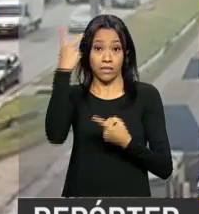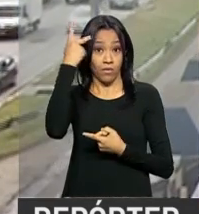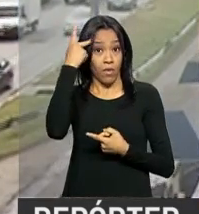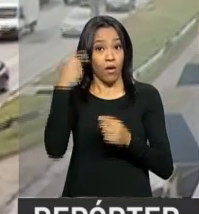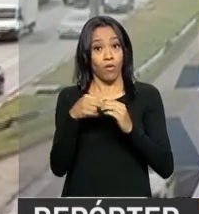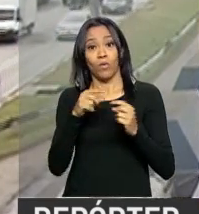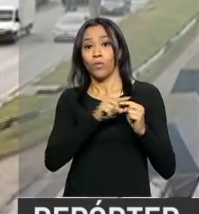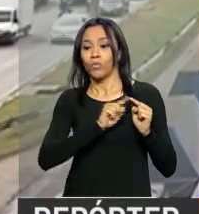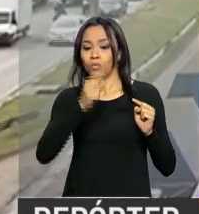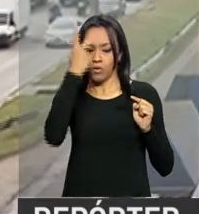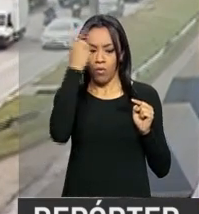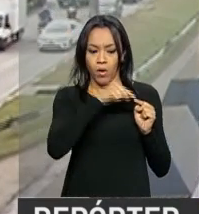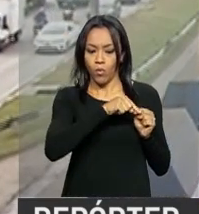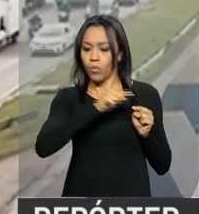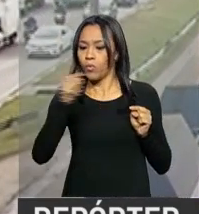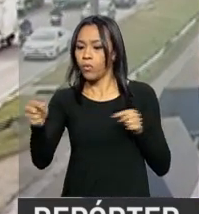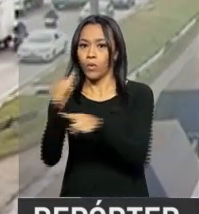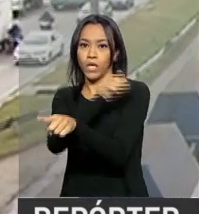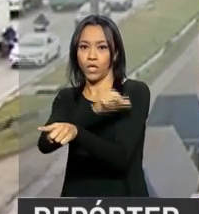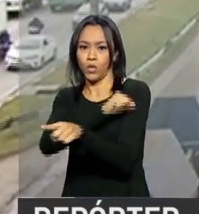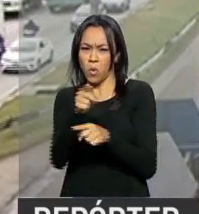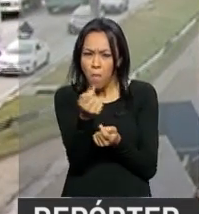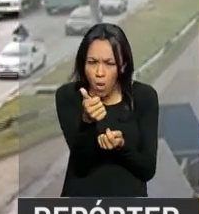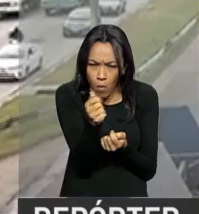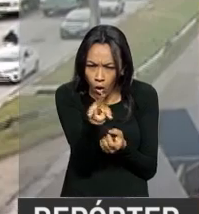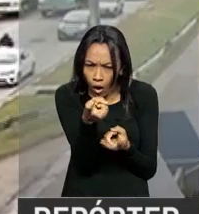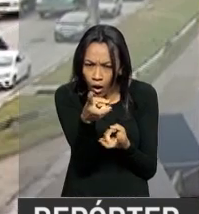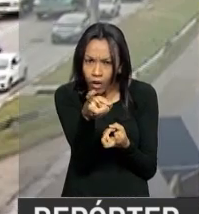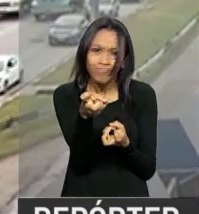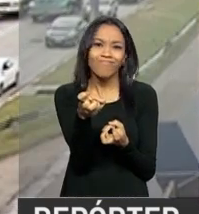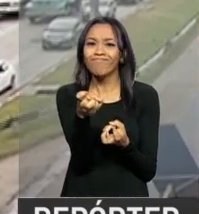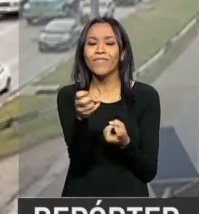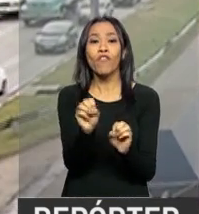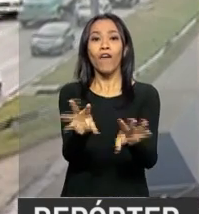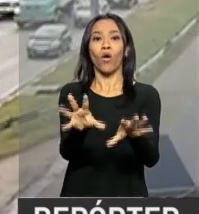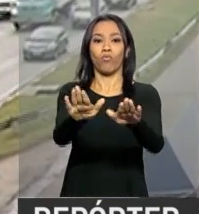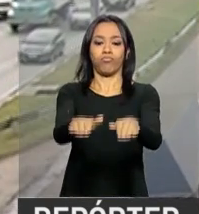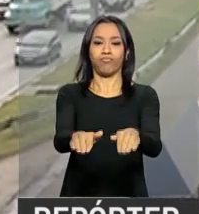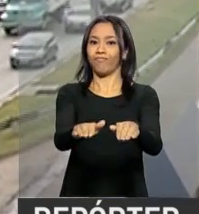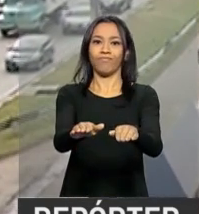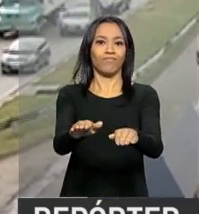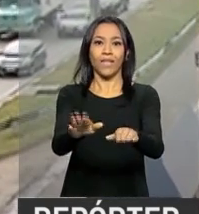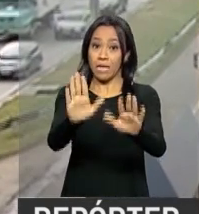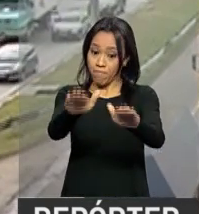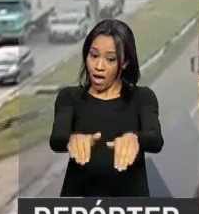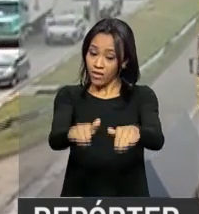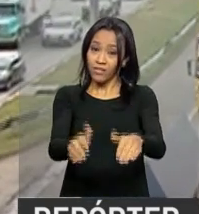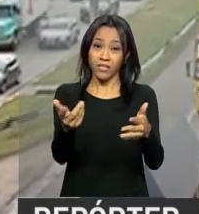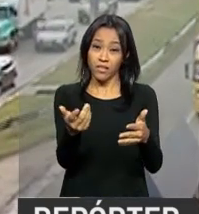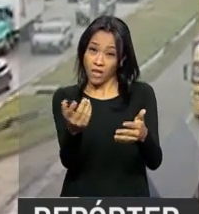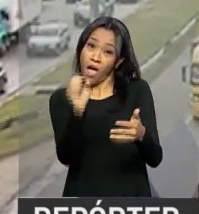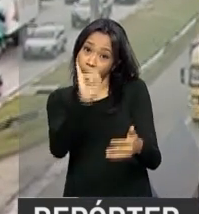São Paulo ao Rio de Janeiro. E o que a gente percebe é que poucos veículos trafegam com o farol ligado. E o que estão com a luz baixa acesa